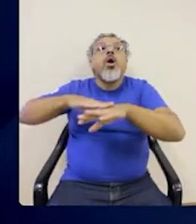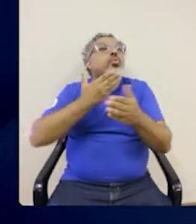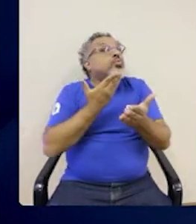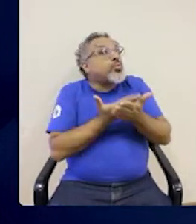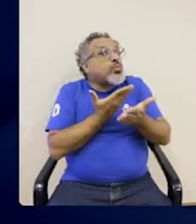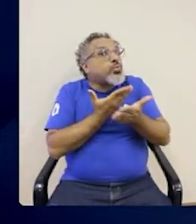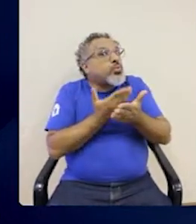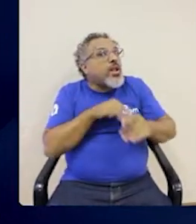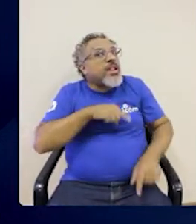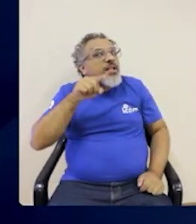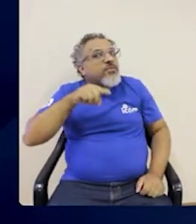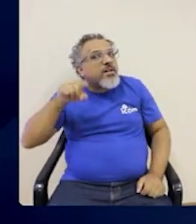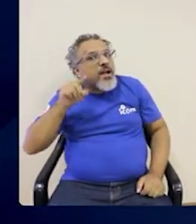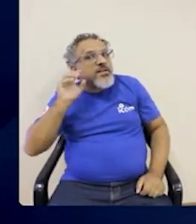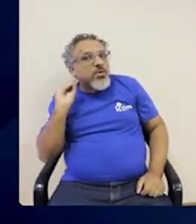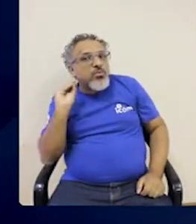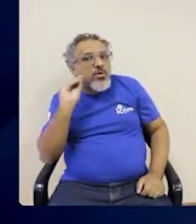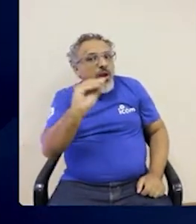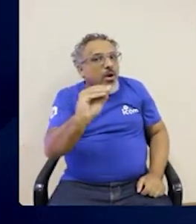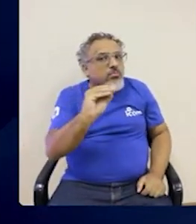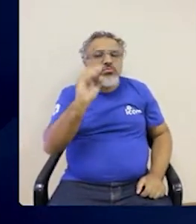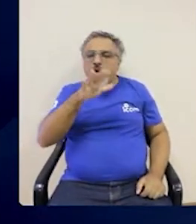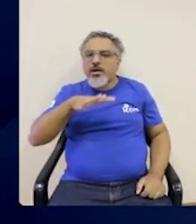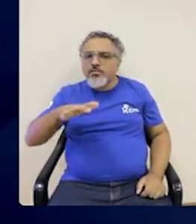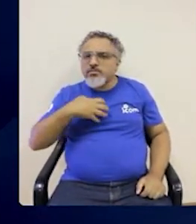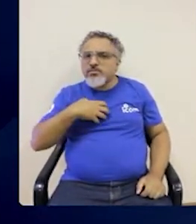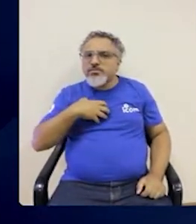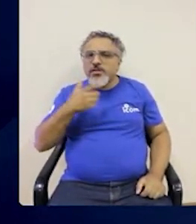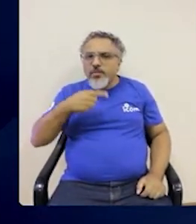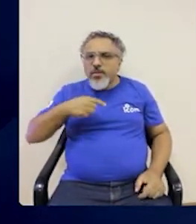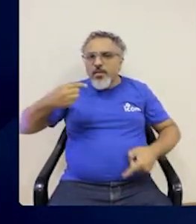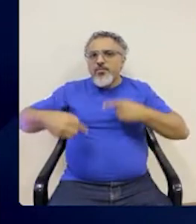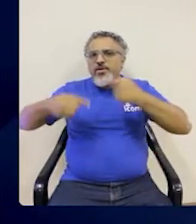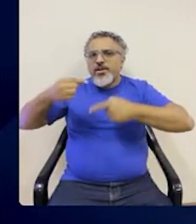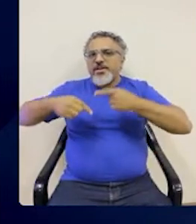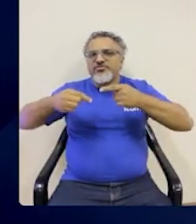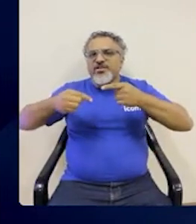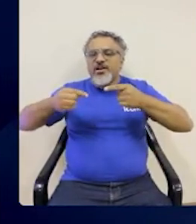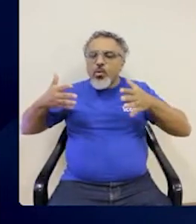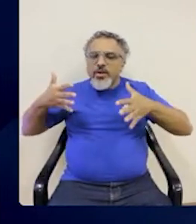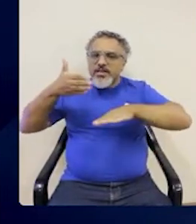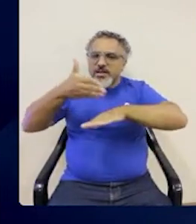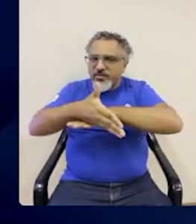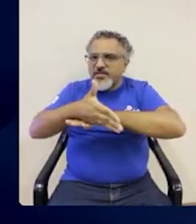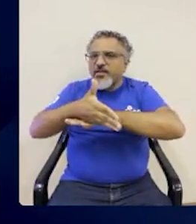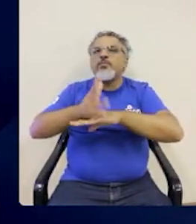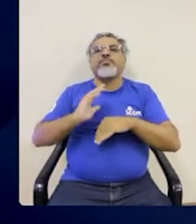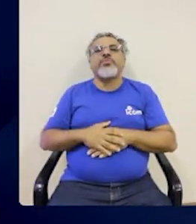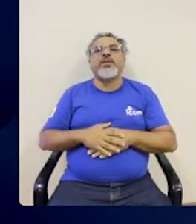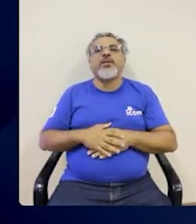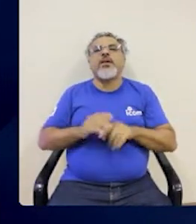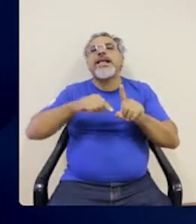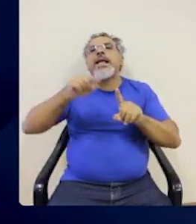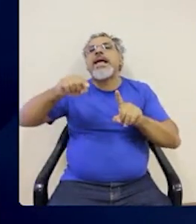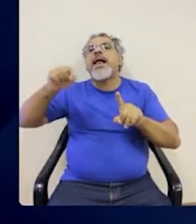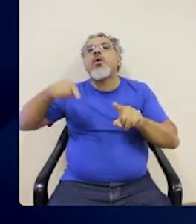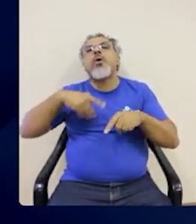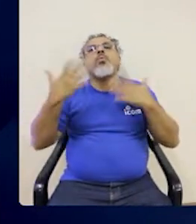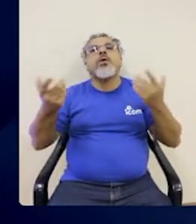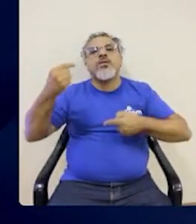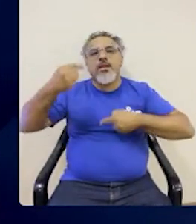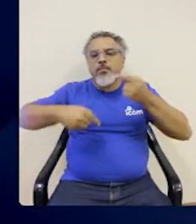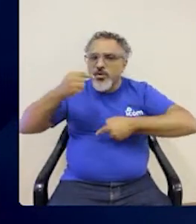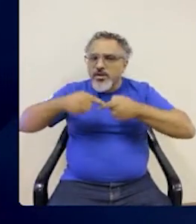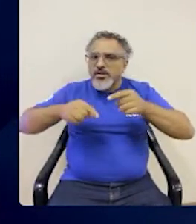influência da variação no grau de implantação nos efeitos trazidos por uma política ou intervenção. E esse grau de implantação é o quanto daquela política